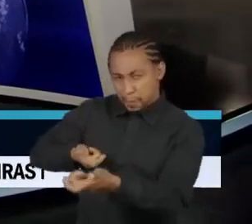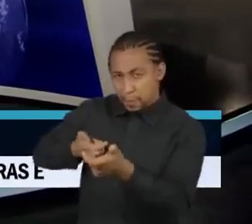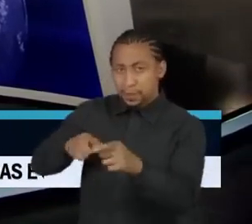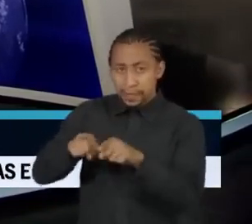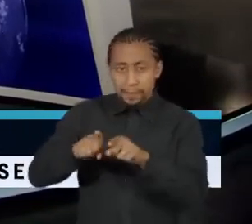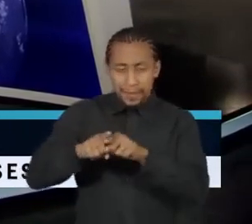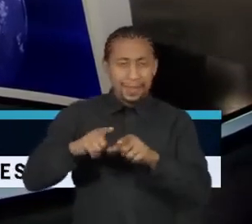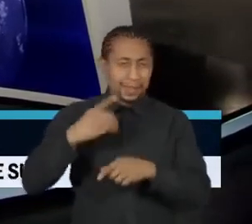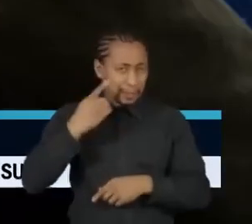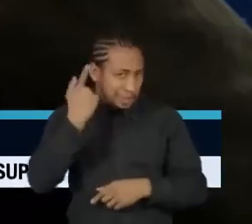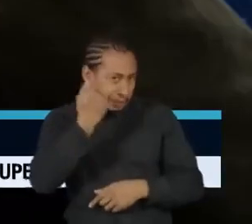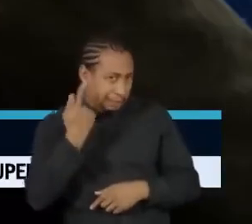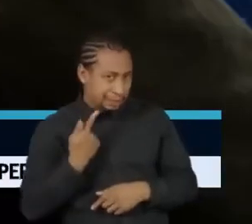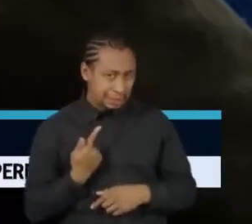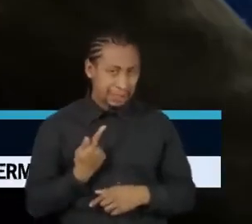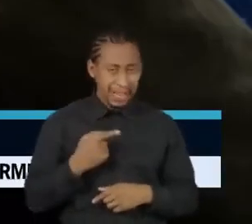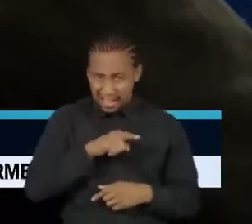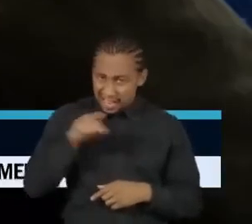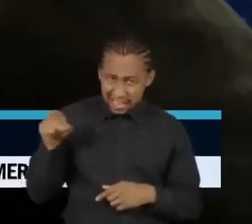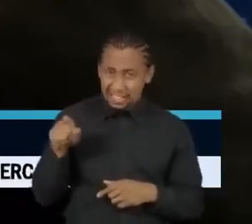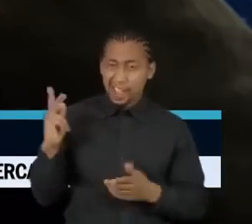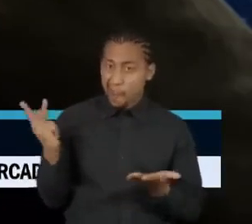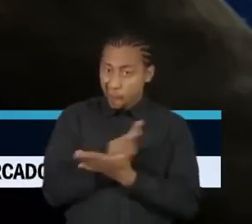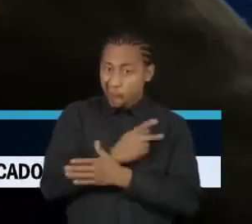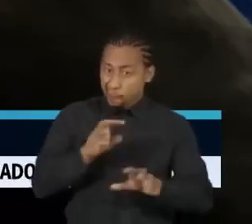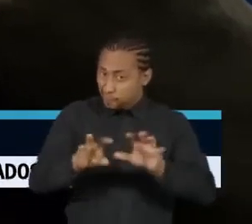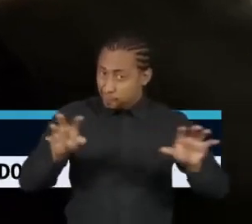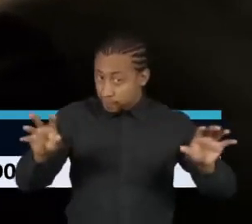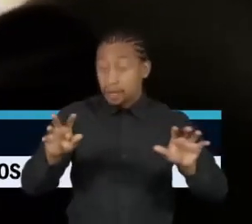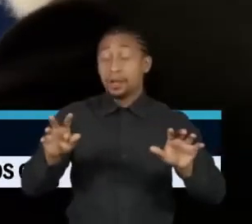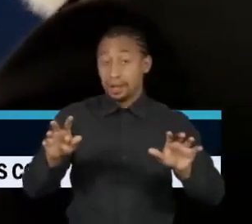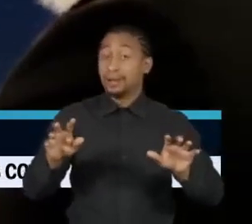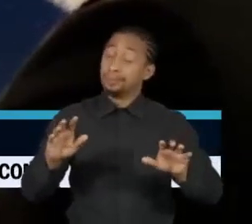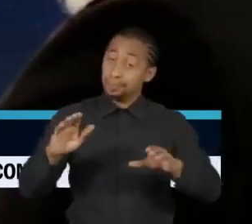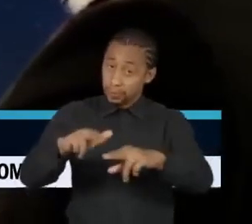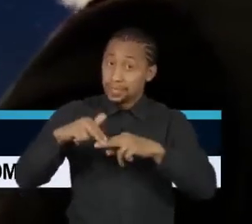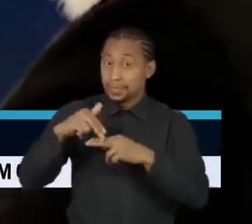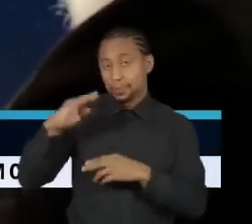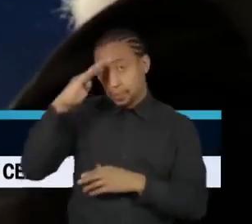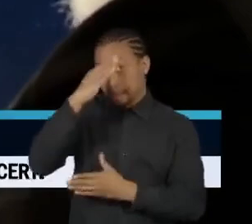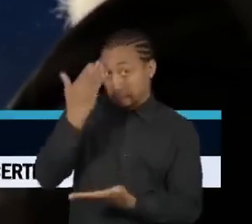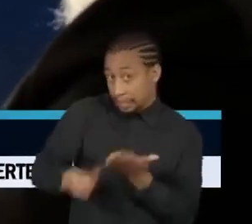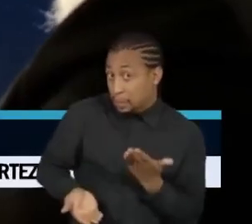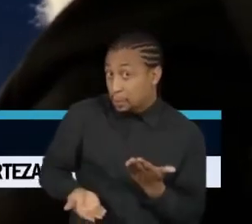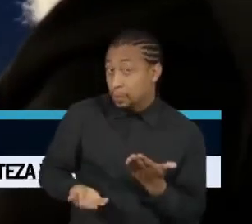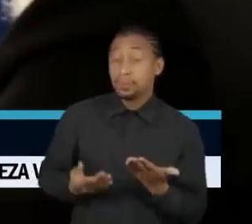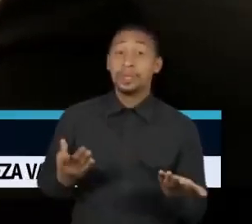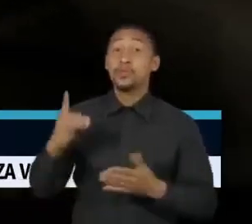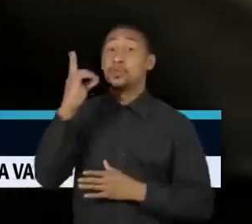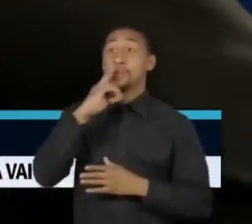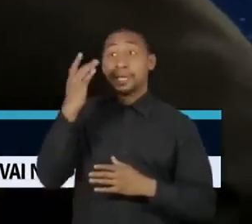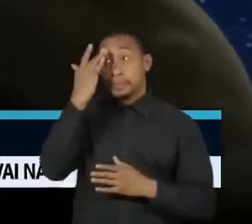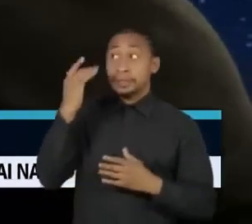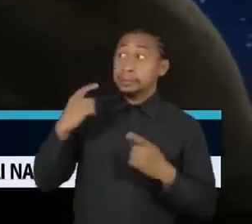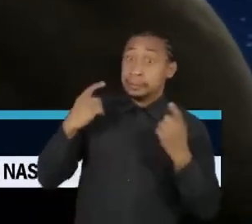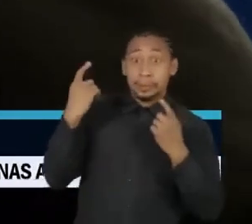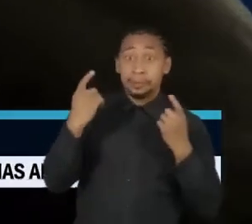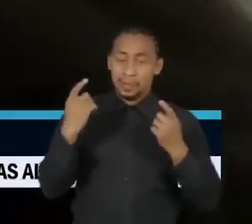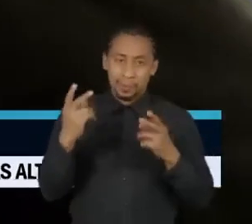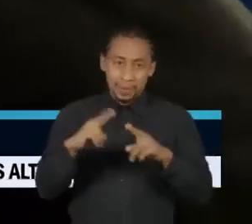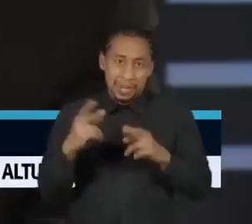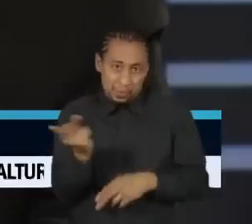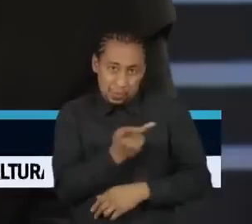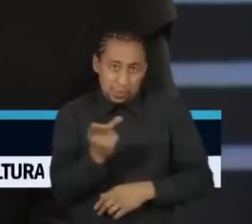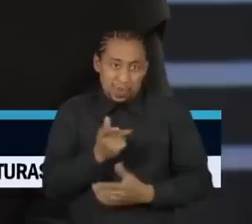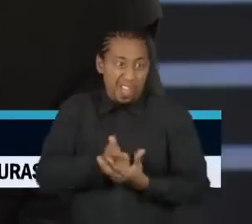muita gente que estava indeciso ali no domingo pode não ter embarcado no barco do presidente depois do bang bang dos dois